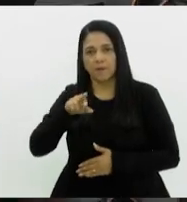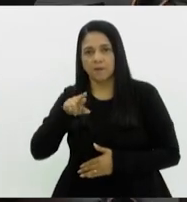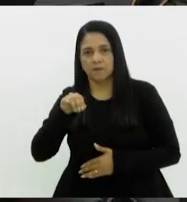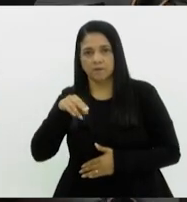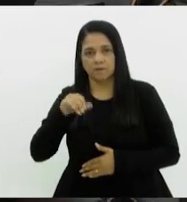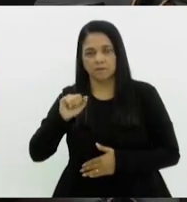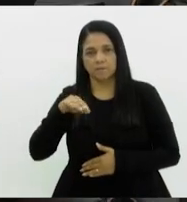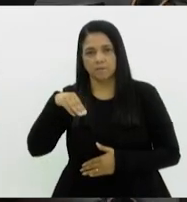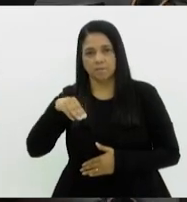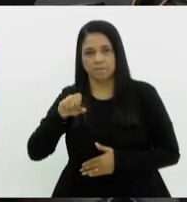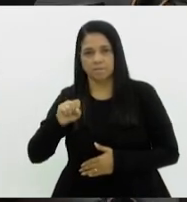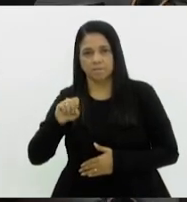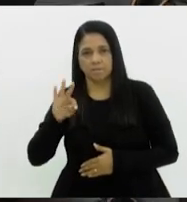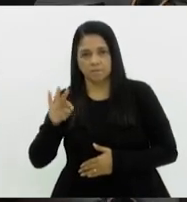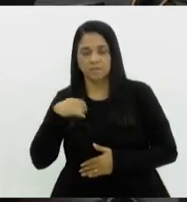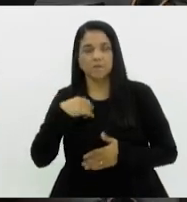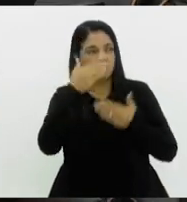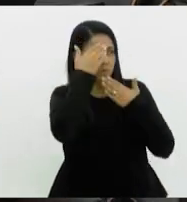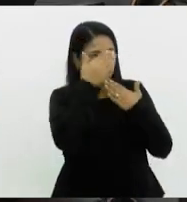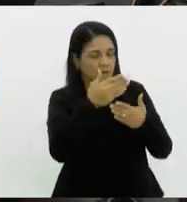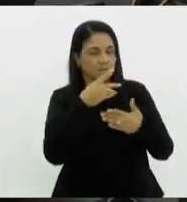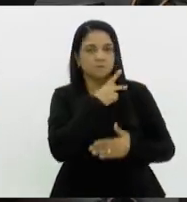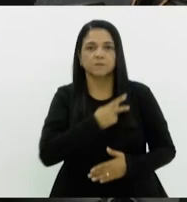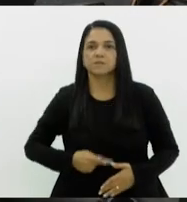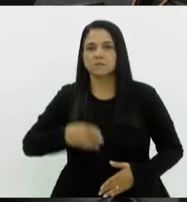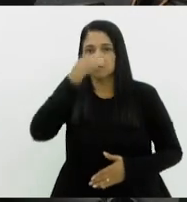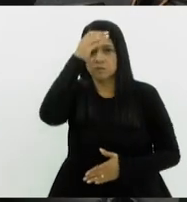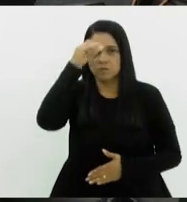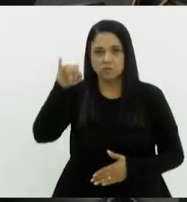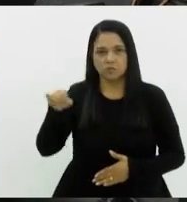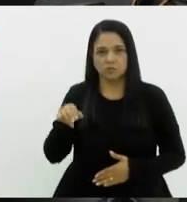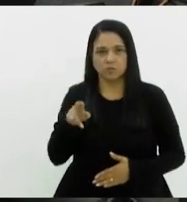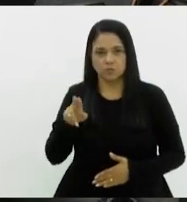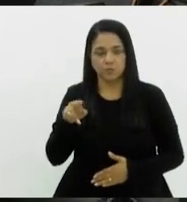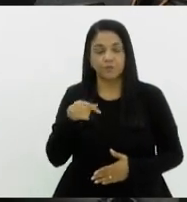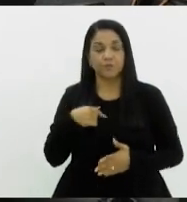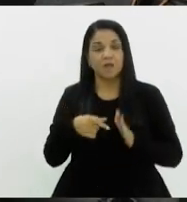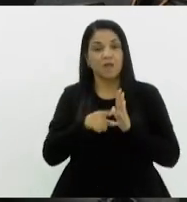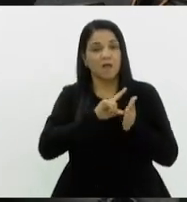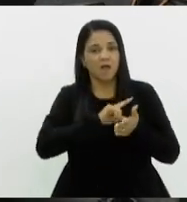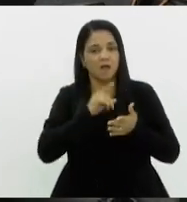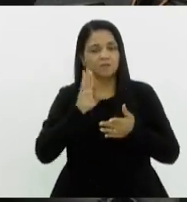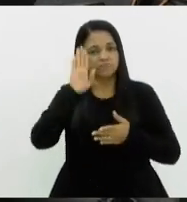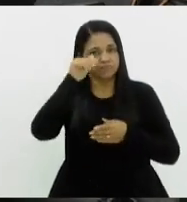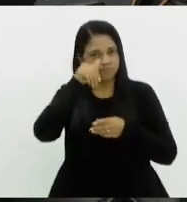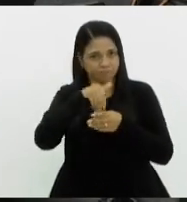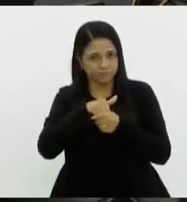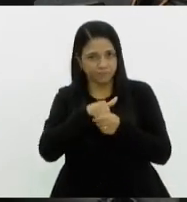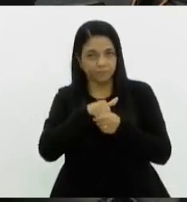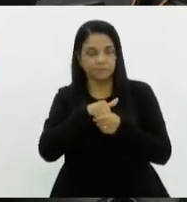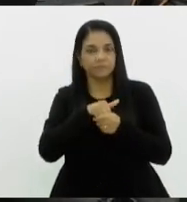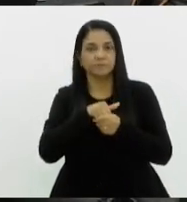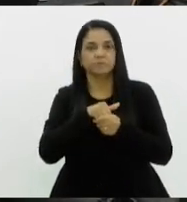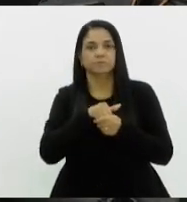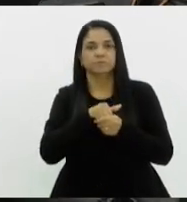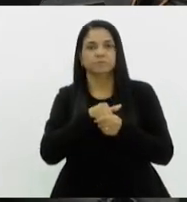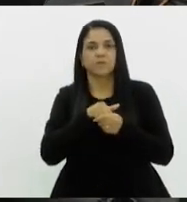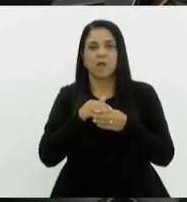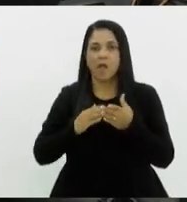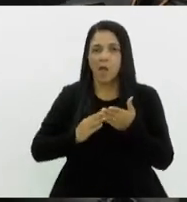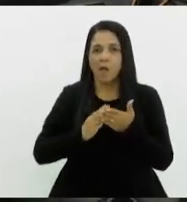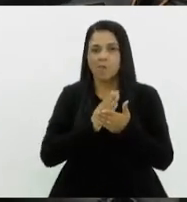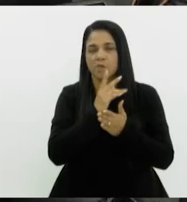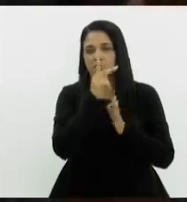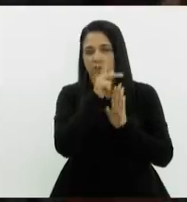MST. Obrigada, presidenta Tia Ju. Presidenta, antes de fazer a minha declaração de voto, a aprovação do